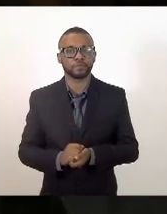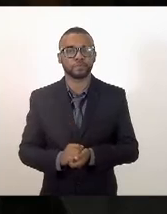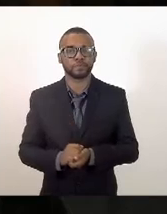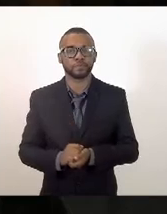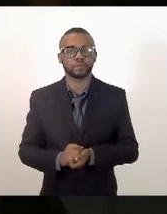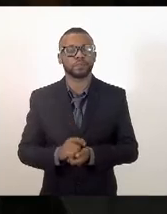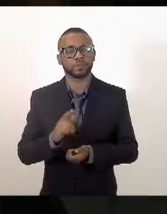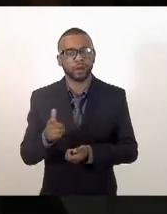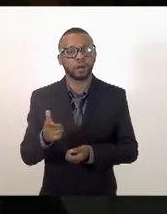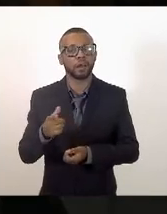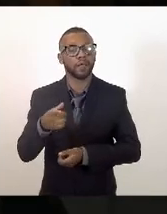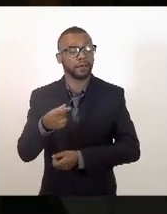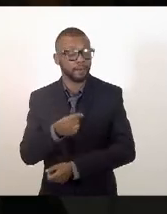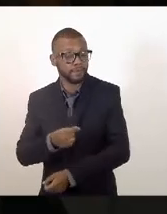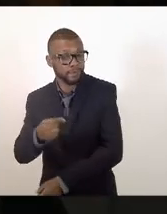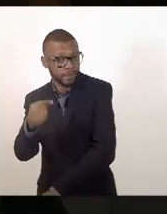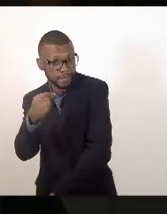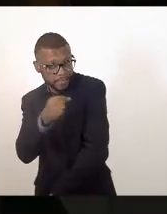Vacinação,